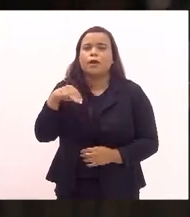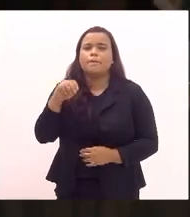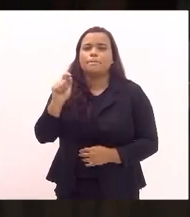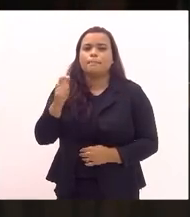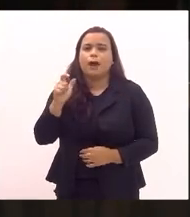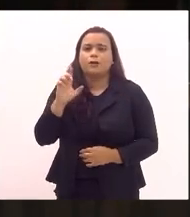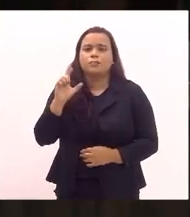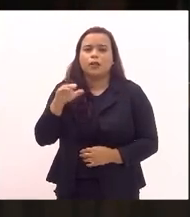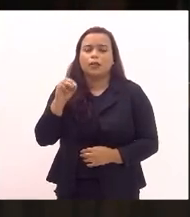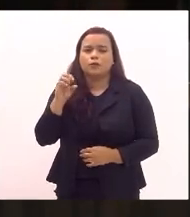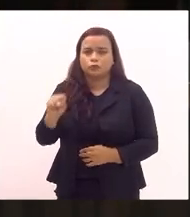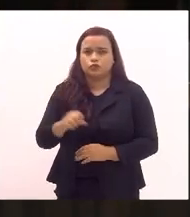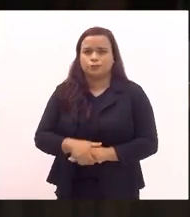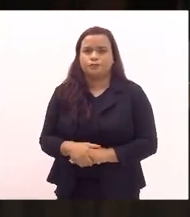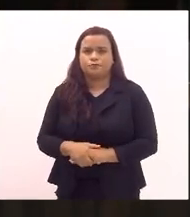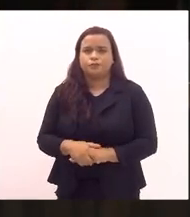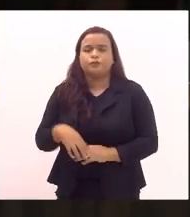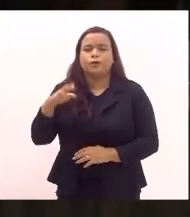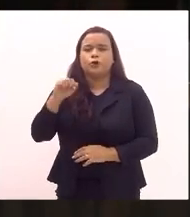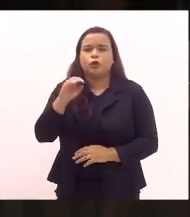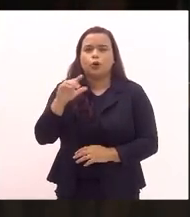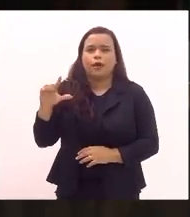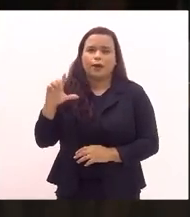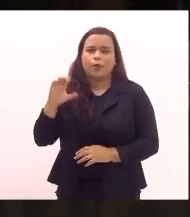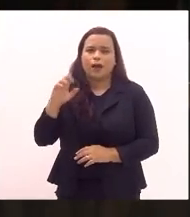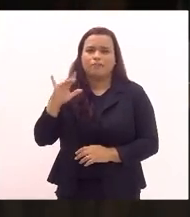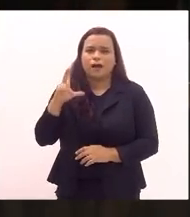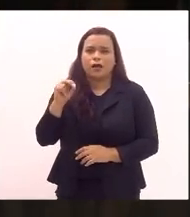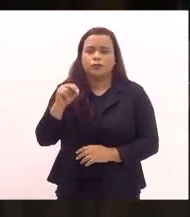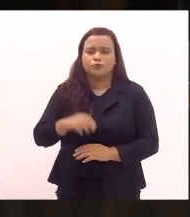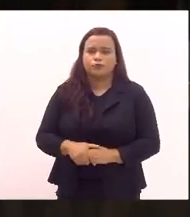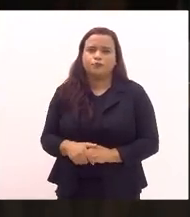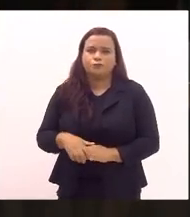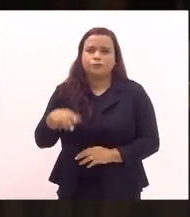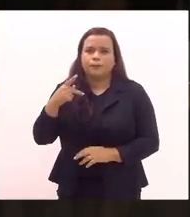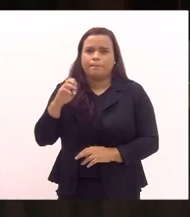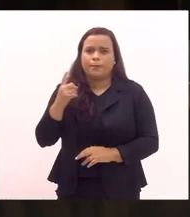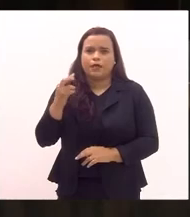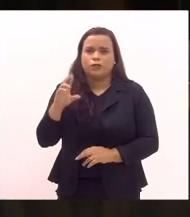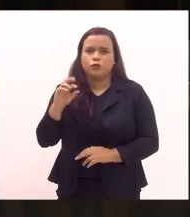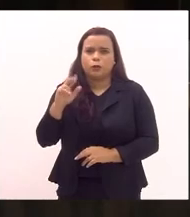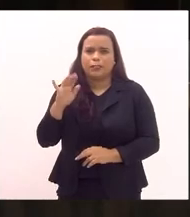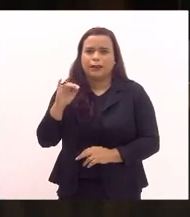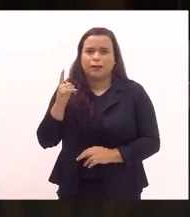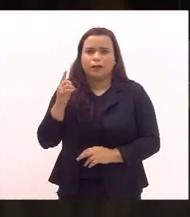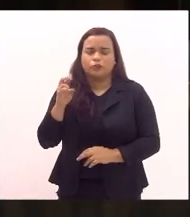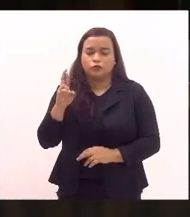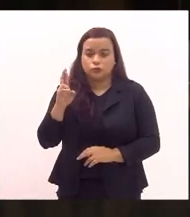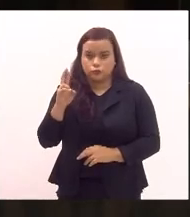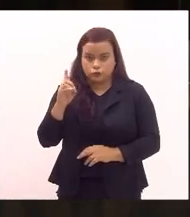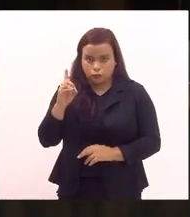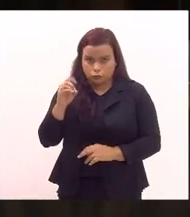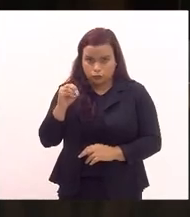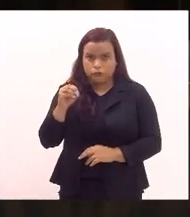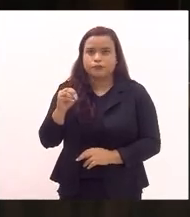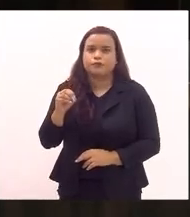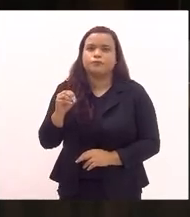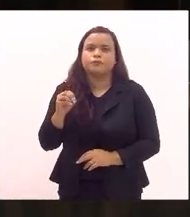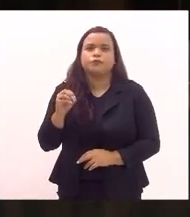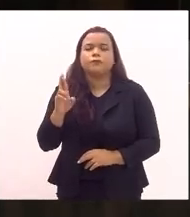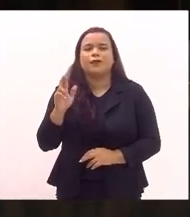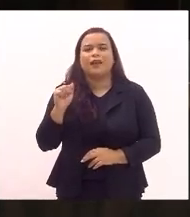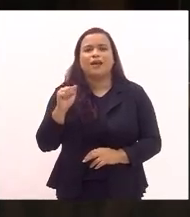Lemos Max Lemos Noel de Carvalho Noel de Carvalho Pedro Ricardo Pedro Ricardo